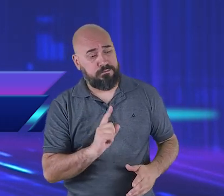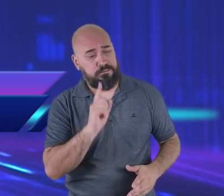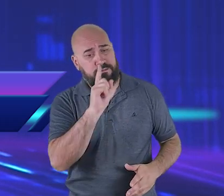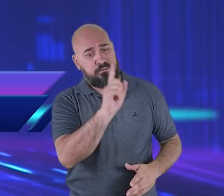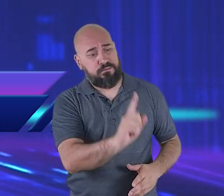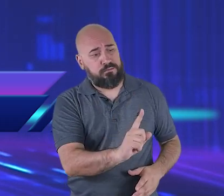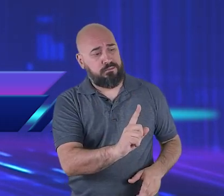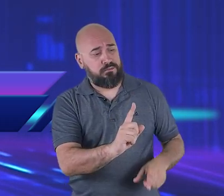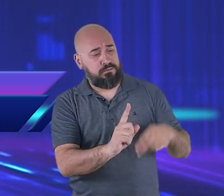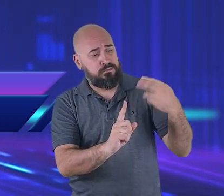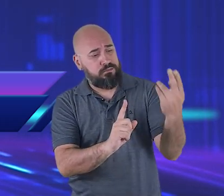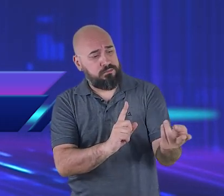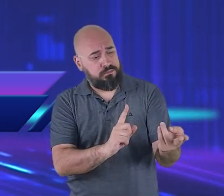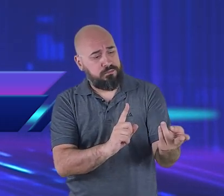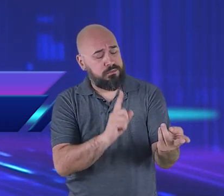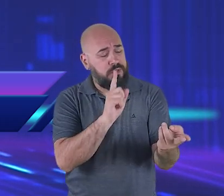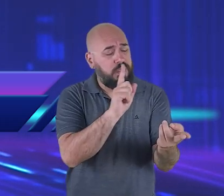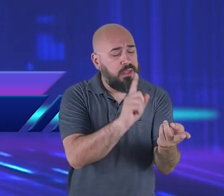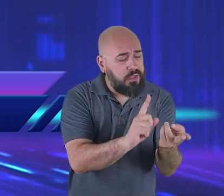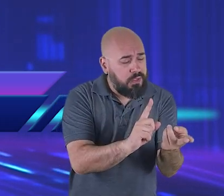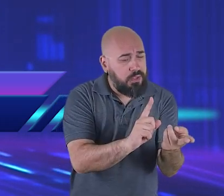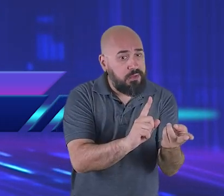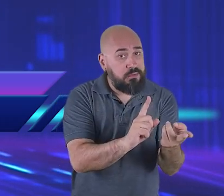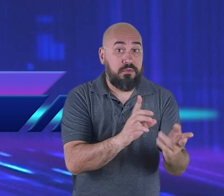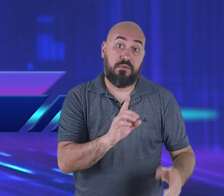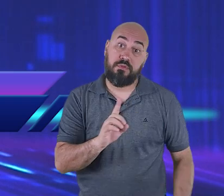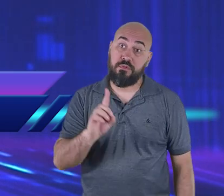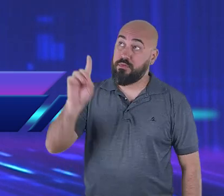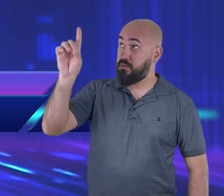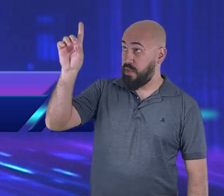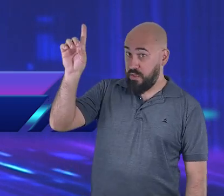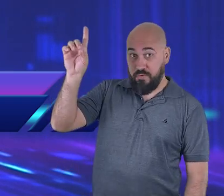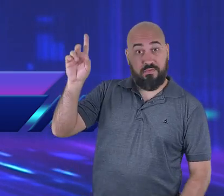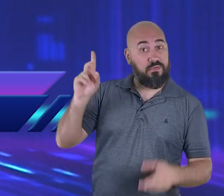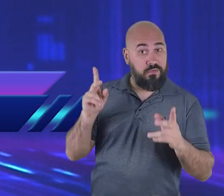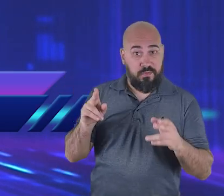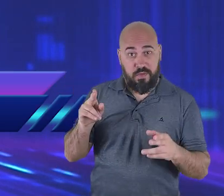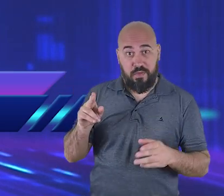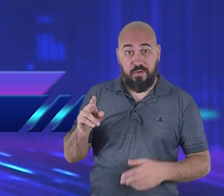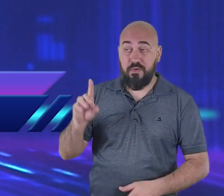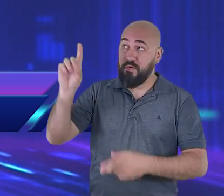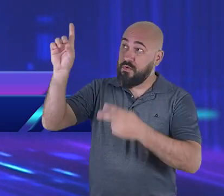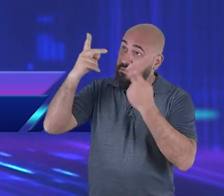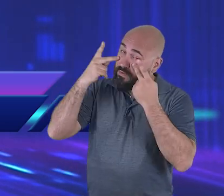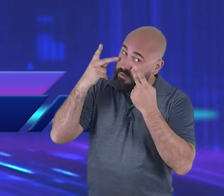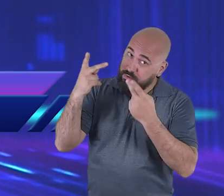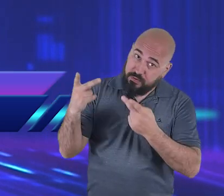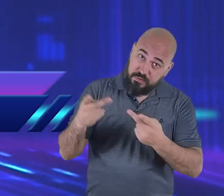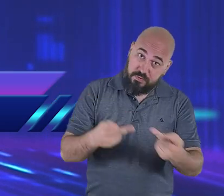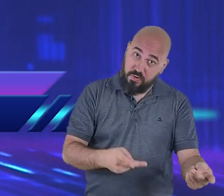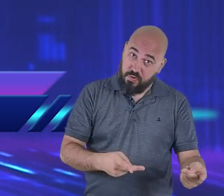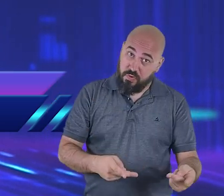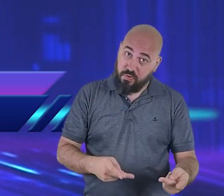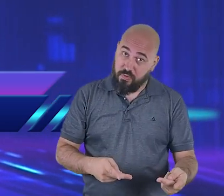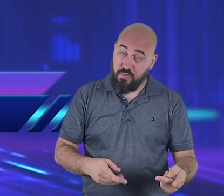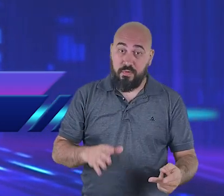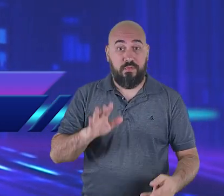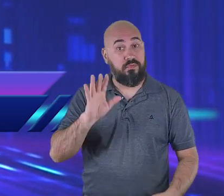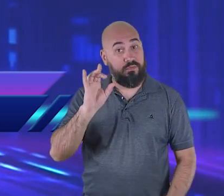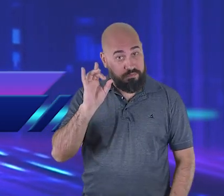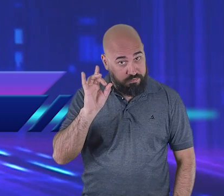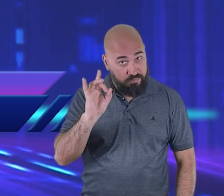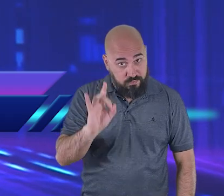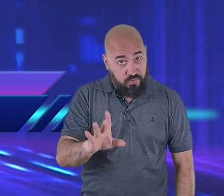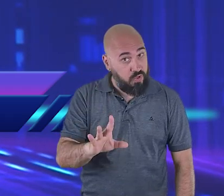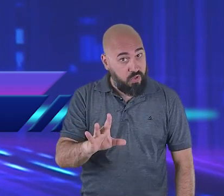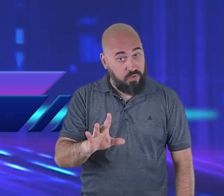colocado ao lado do Rei do Universo. Deus não apenas nos visitou, mas Ele se